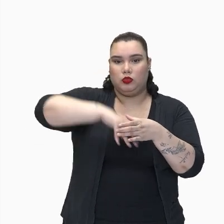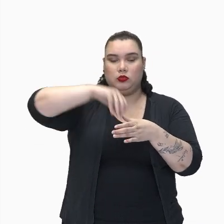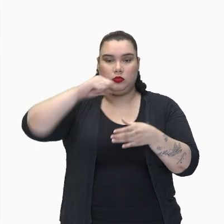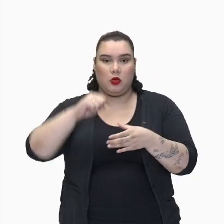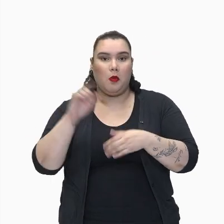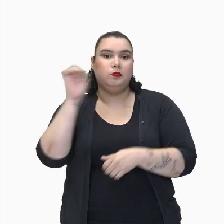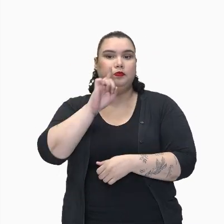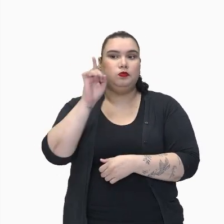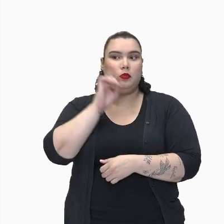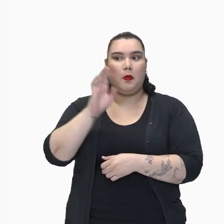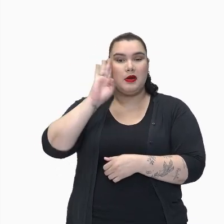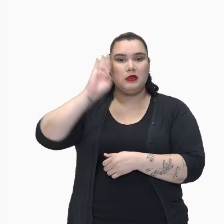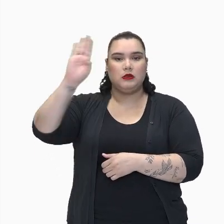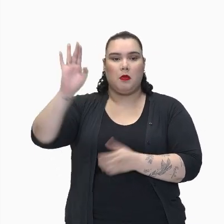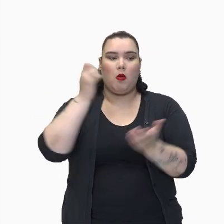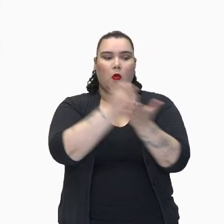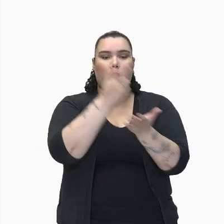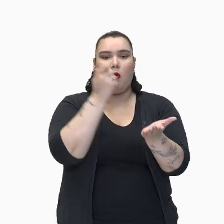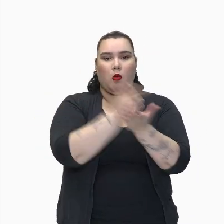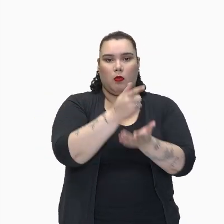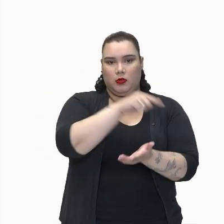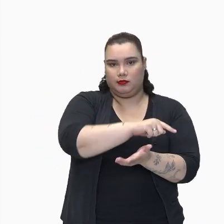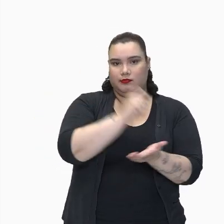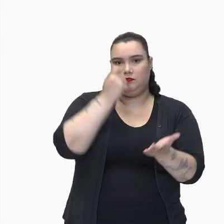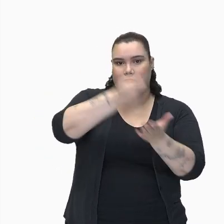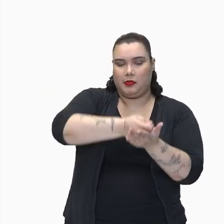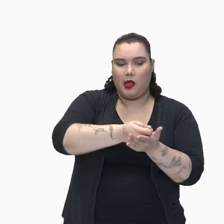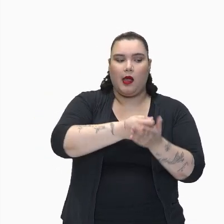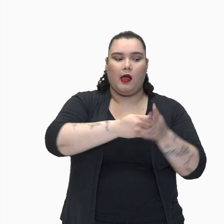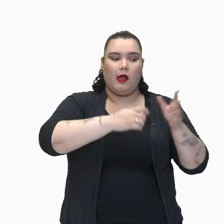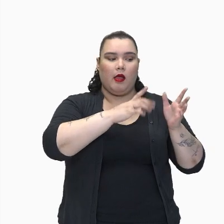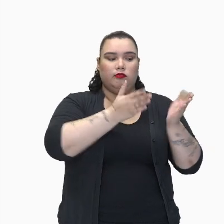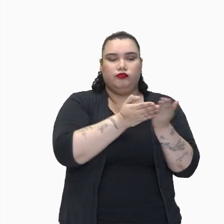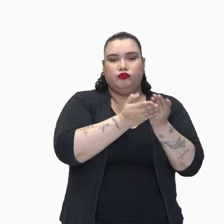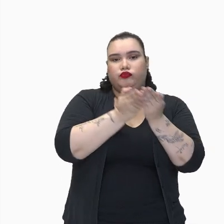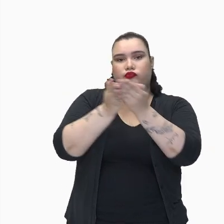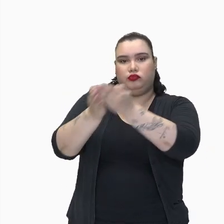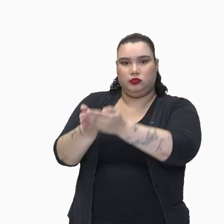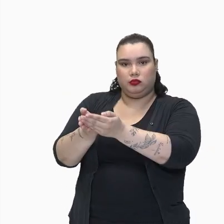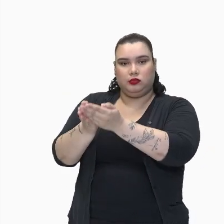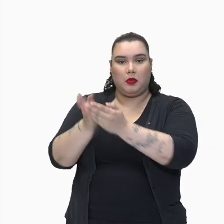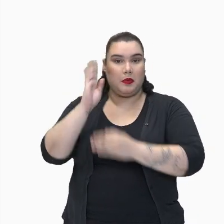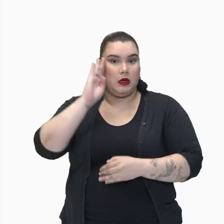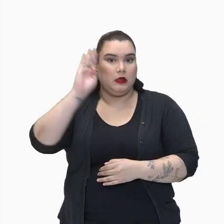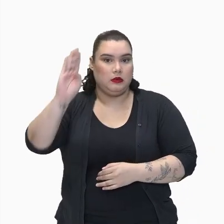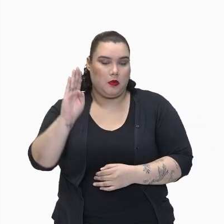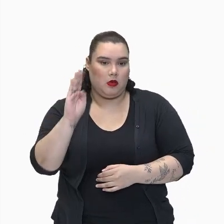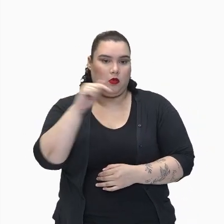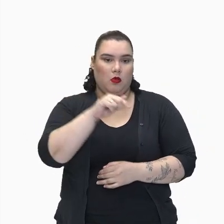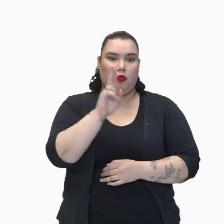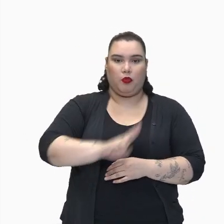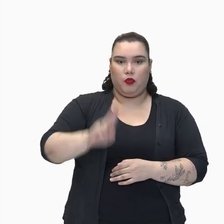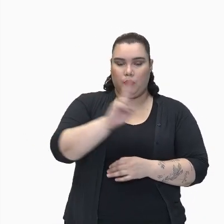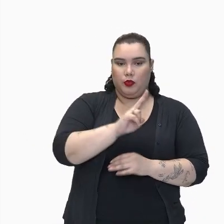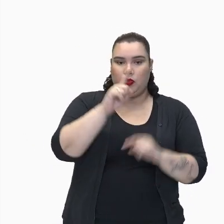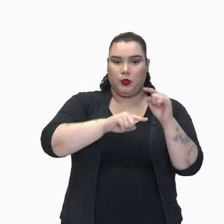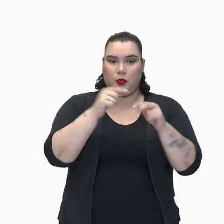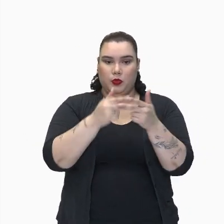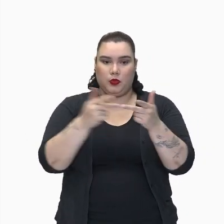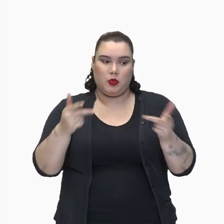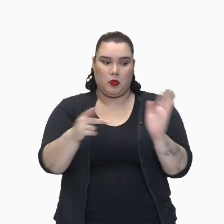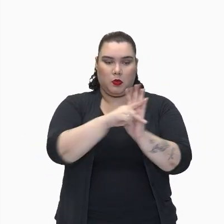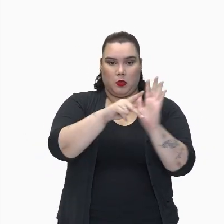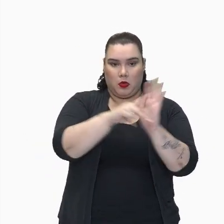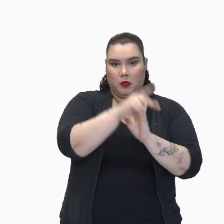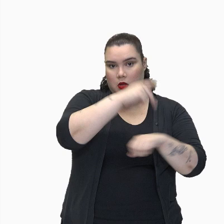maior produto interno bruto do mundo e que ter ele como o principal comprador de algum dos produtos ali de algum